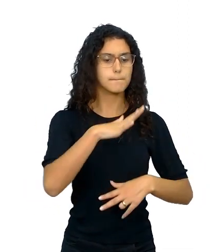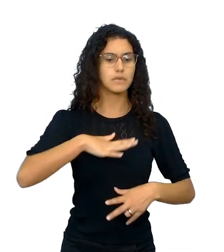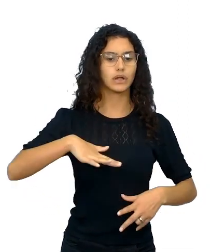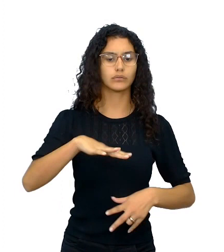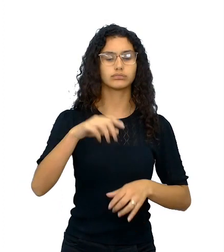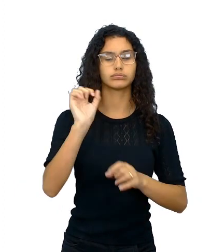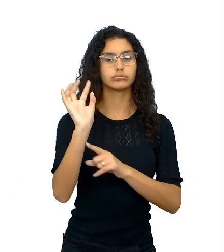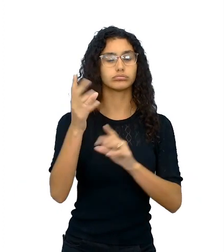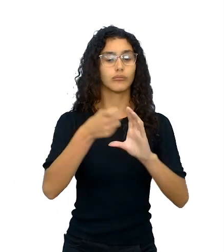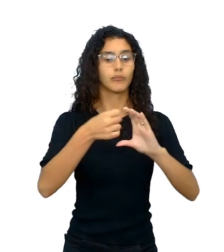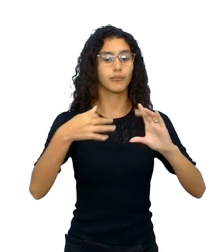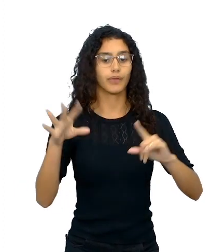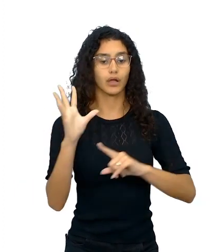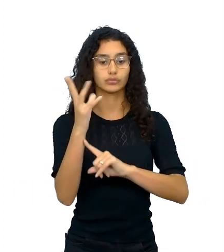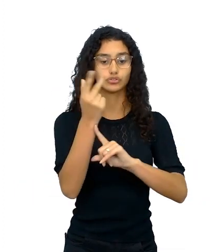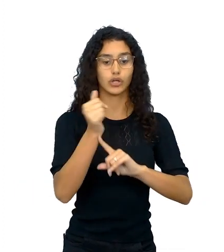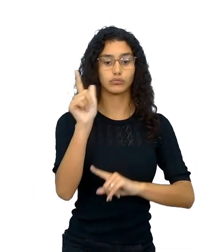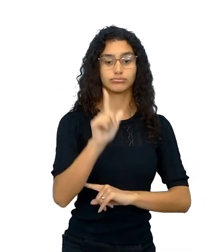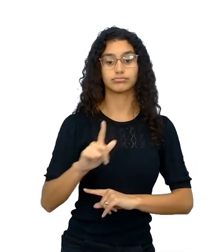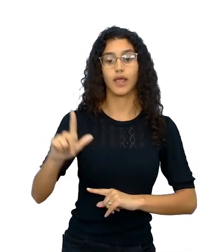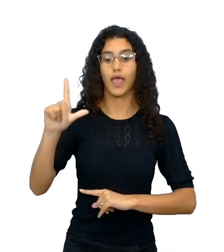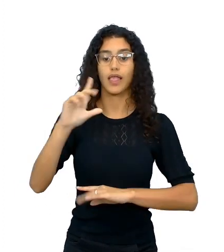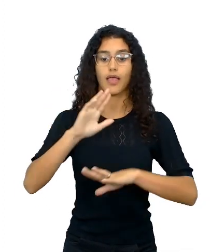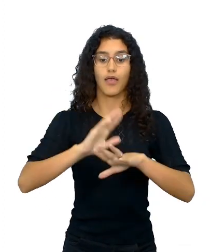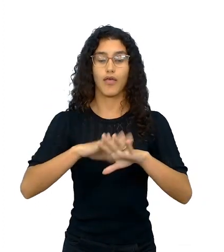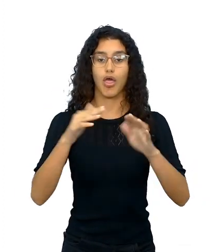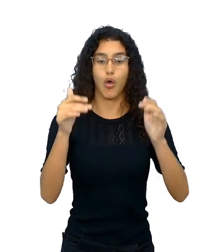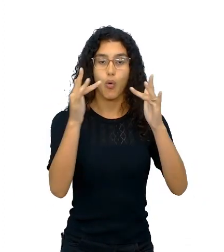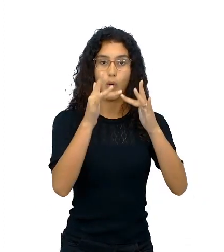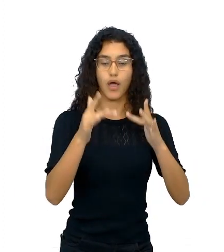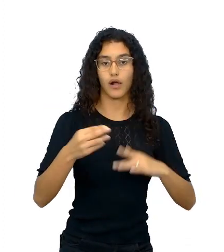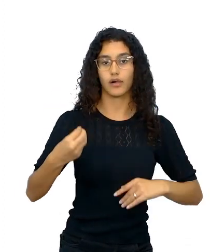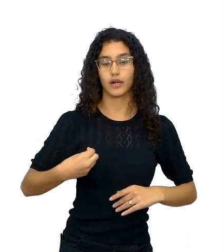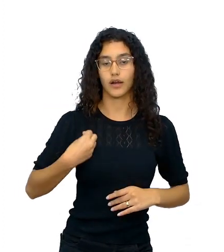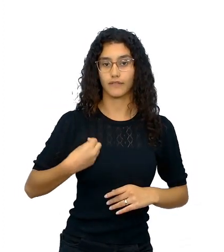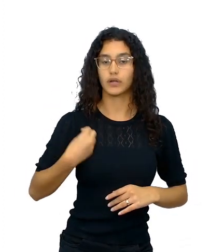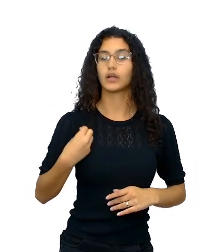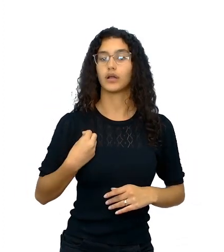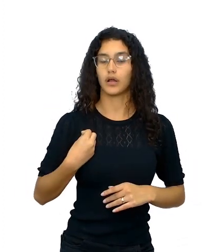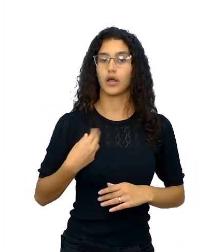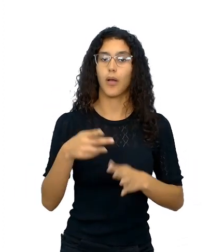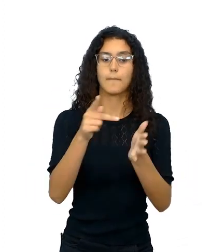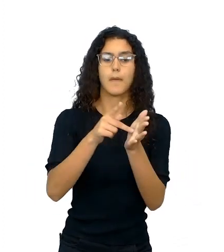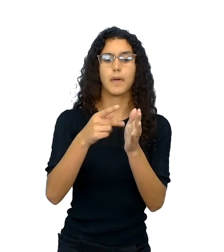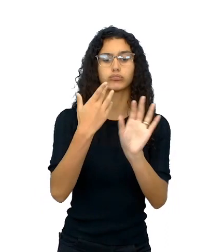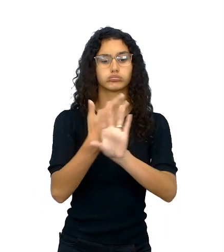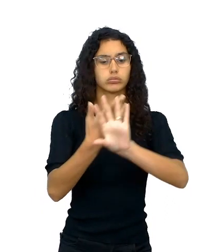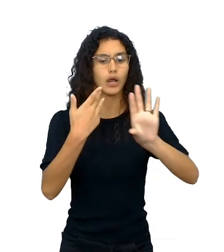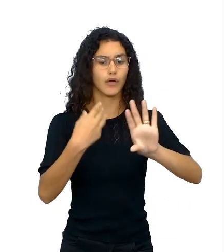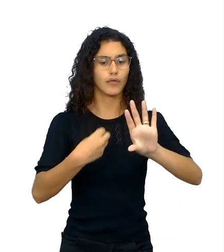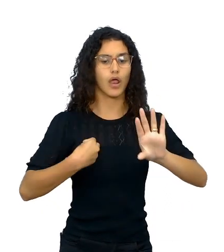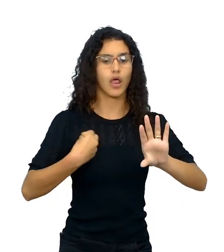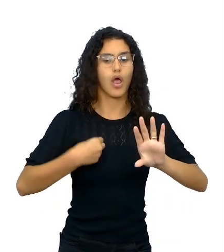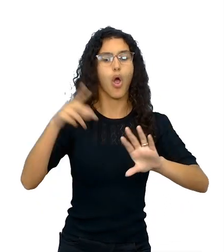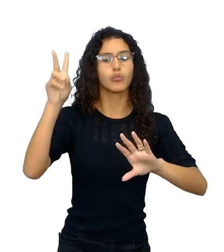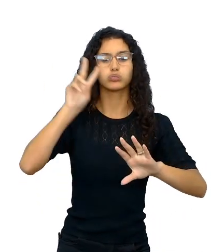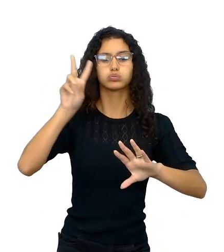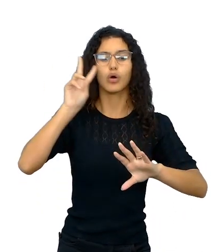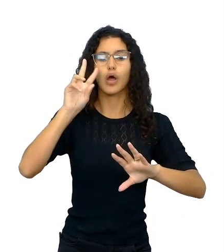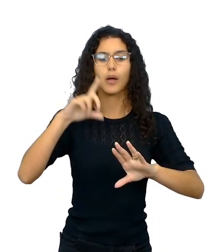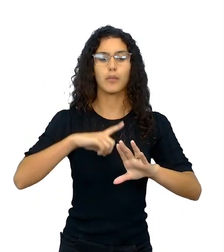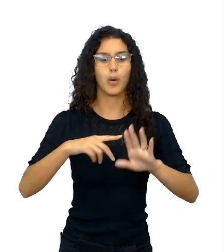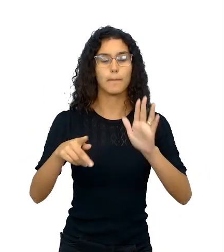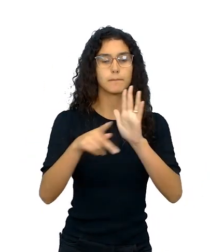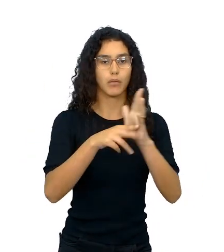os aspectos artístico-literários se formatam a partir da realidade concreta, distanciando-se da realidade sonhada e idealizada